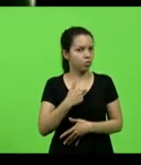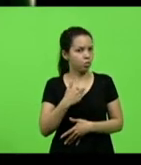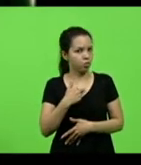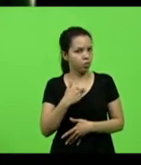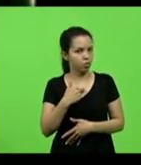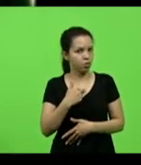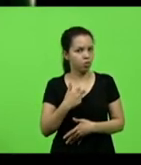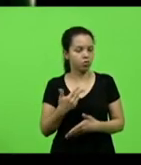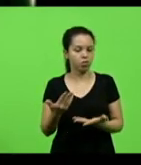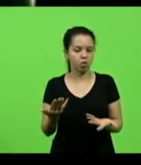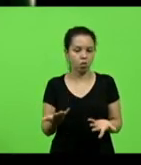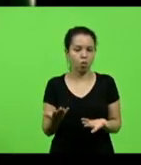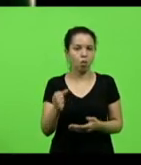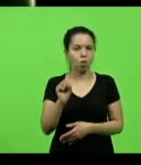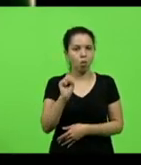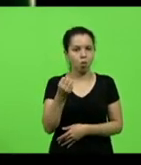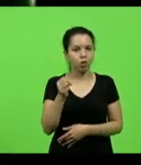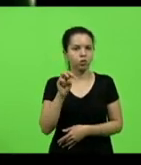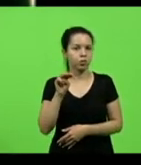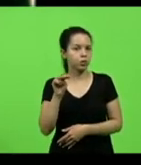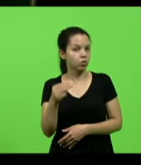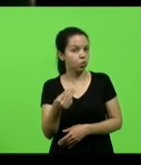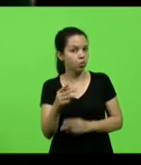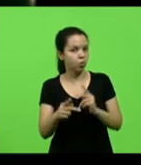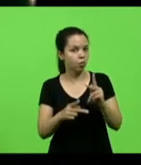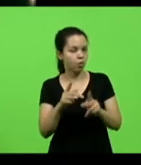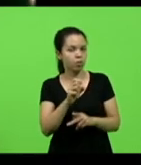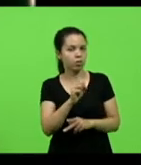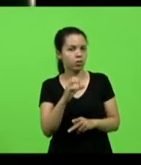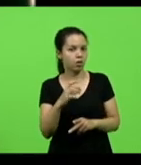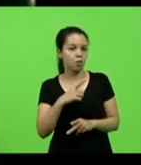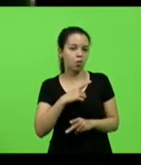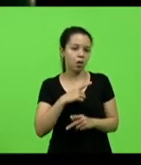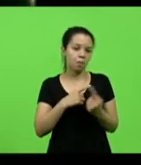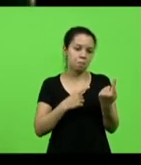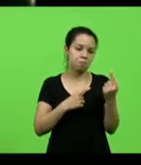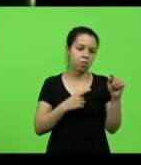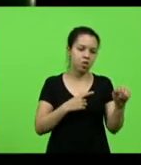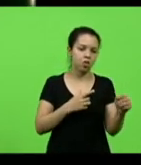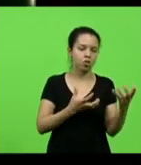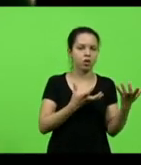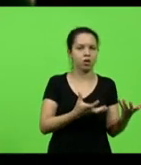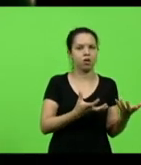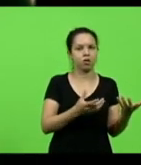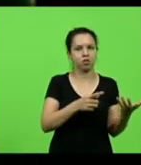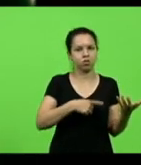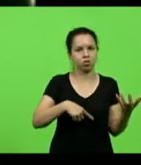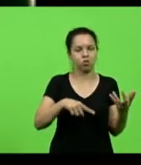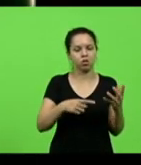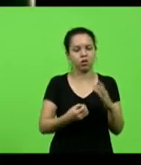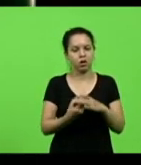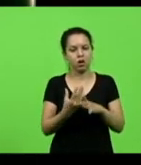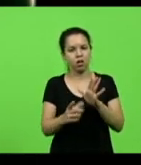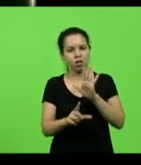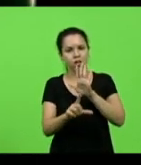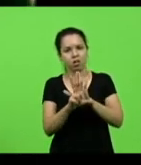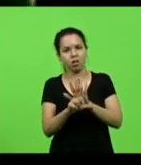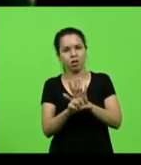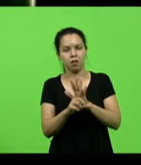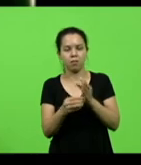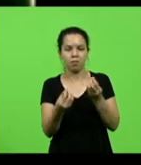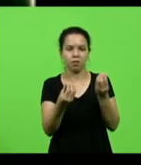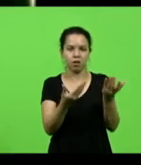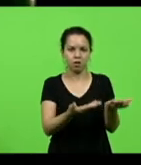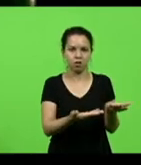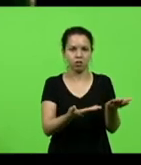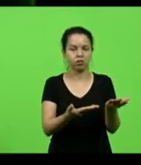8 milhões de catarinenses, porque tem 1.000 que quer, nós fazemos uma lei específica, só que poderá